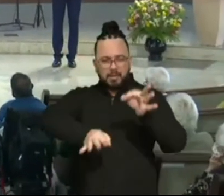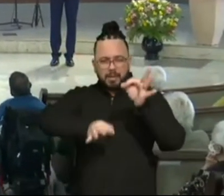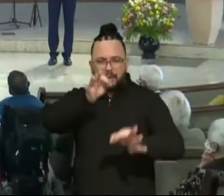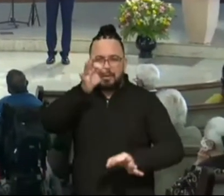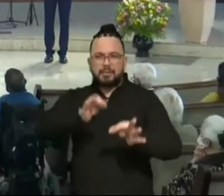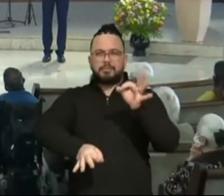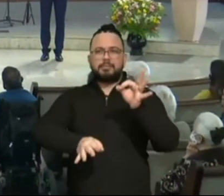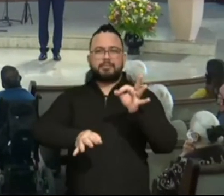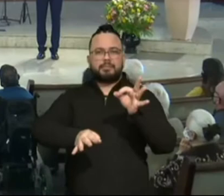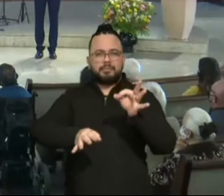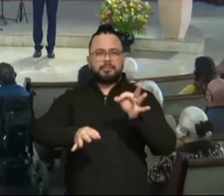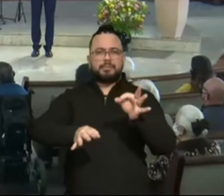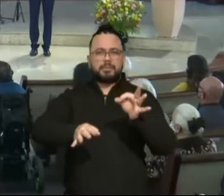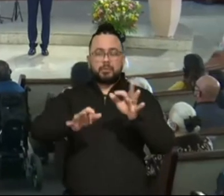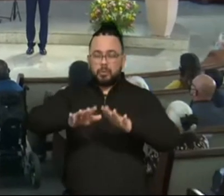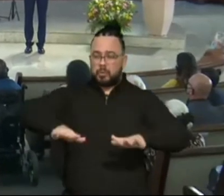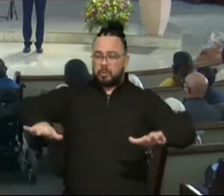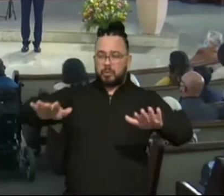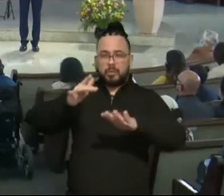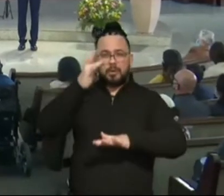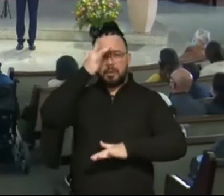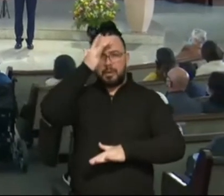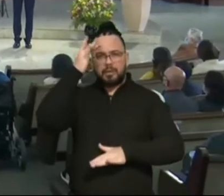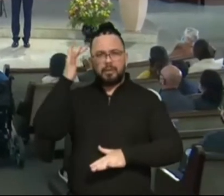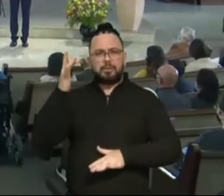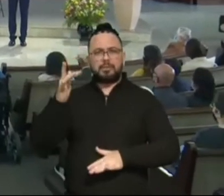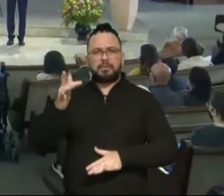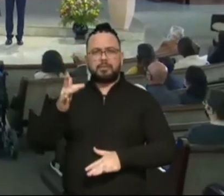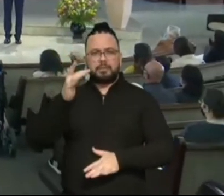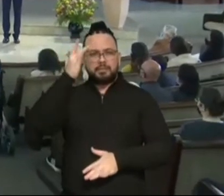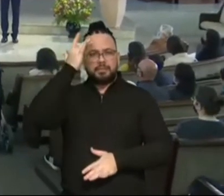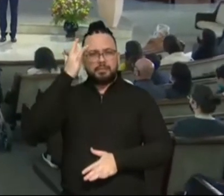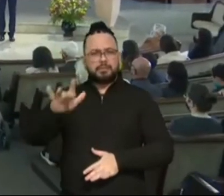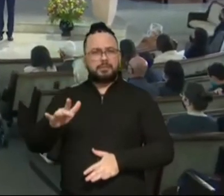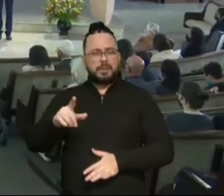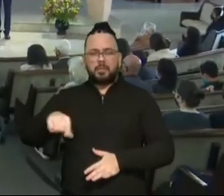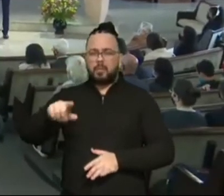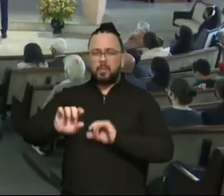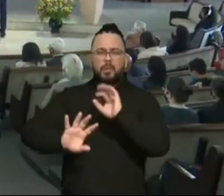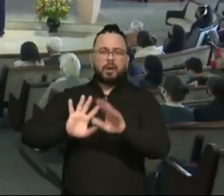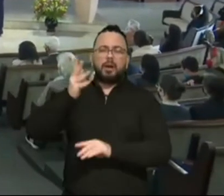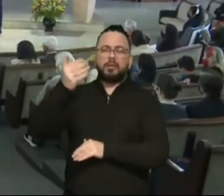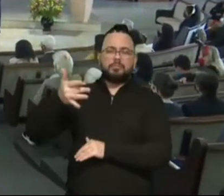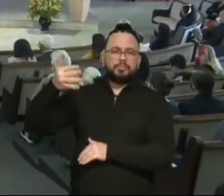justificando o homem, sem contar o que passou?